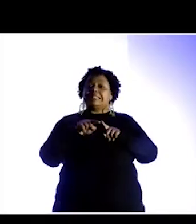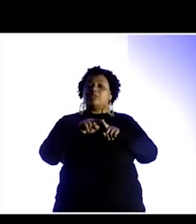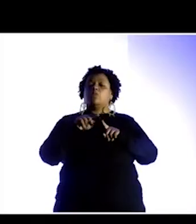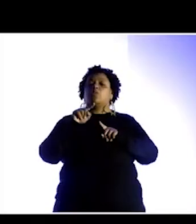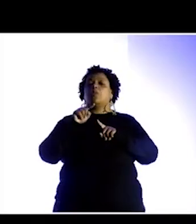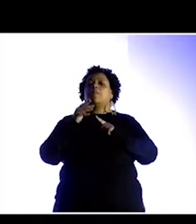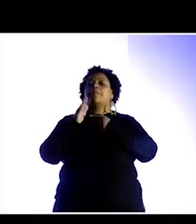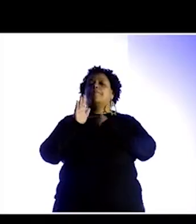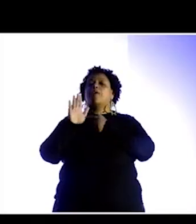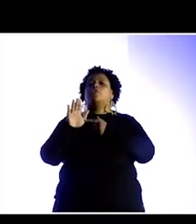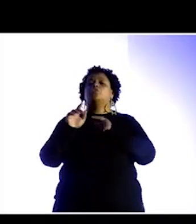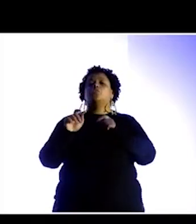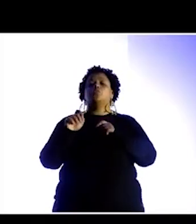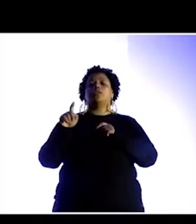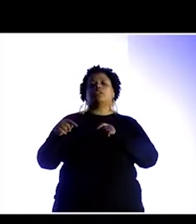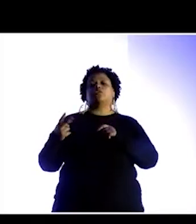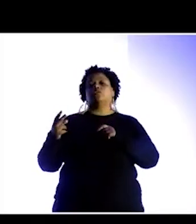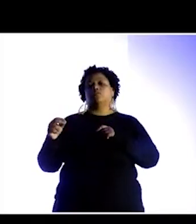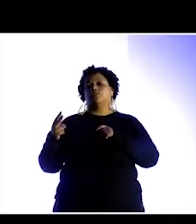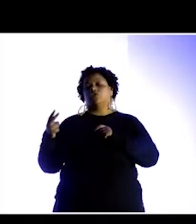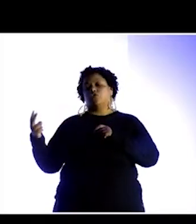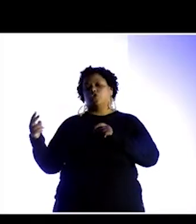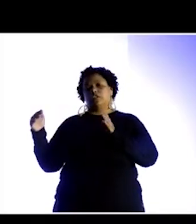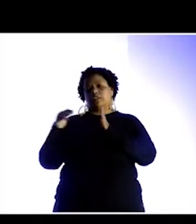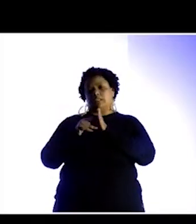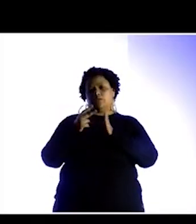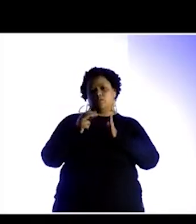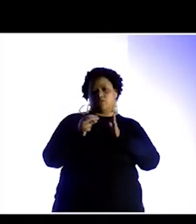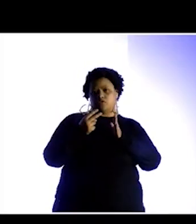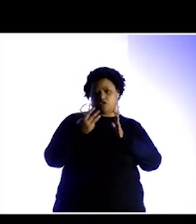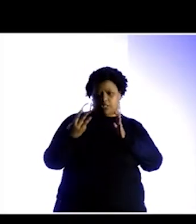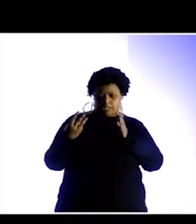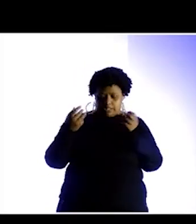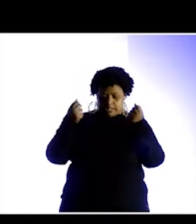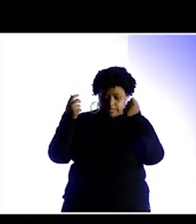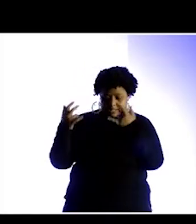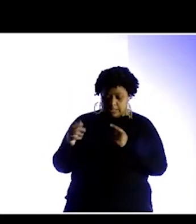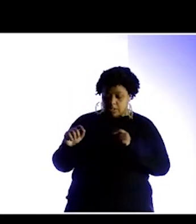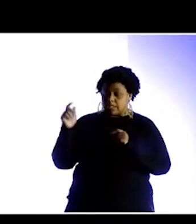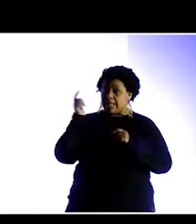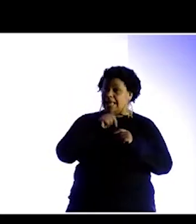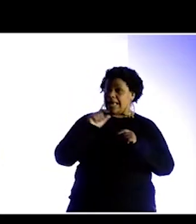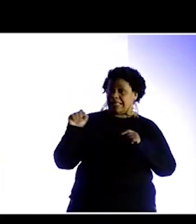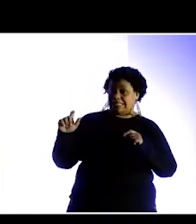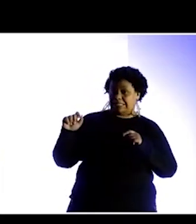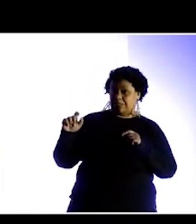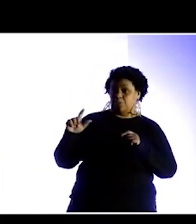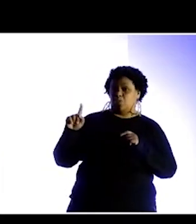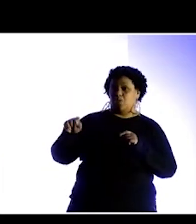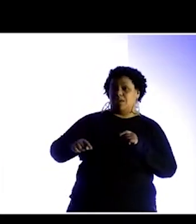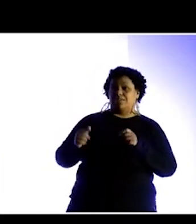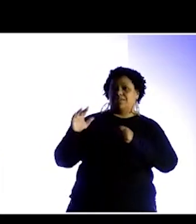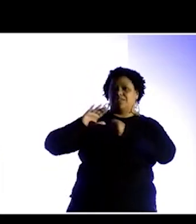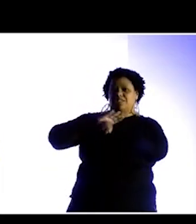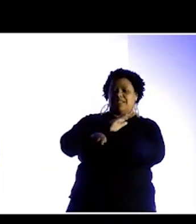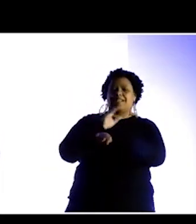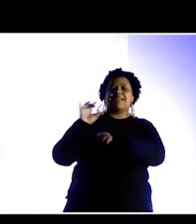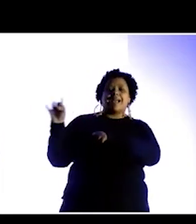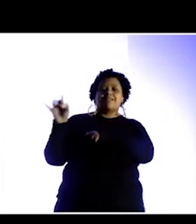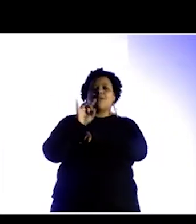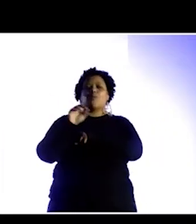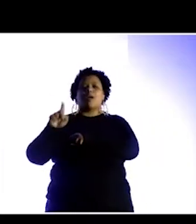2002 a 2023, círculos vermelhos secas e círculos azuis cheias. Cada bolinha dessa aí é um recorde.